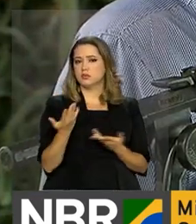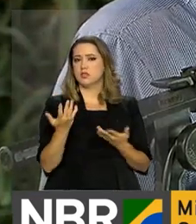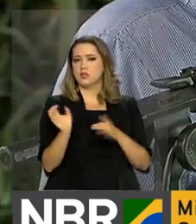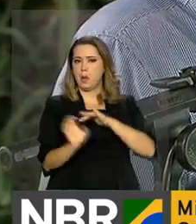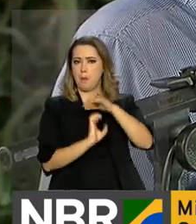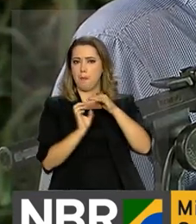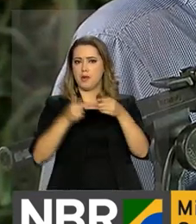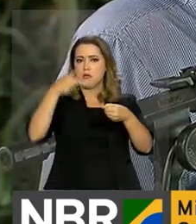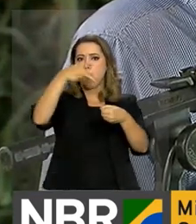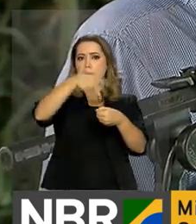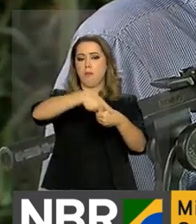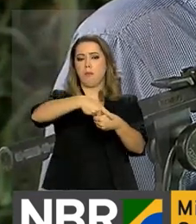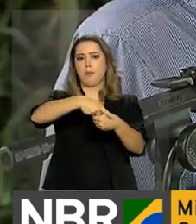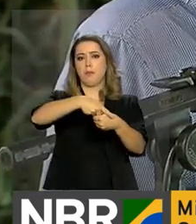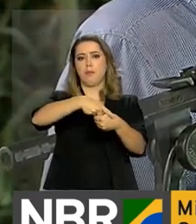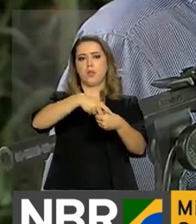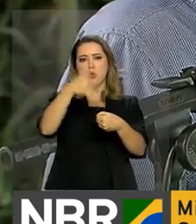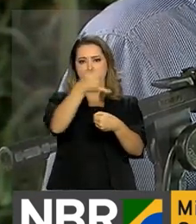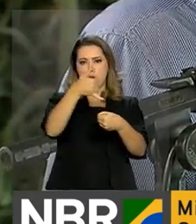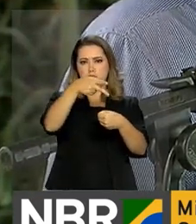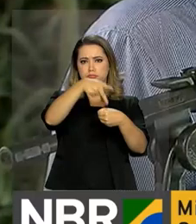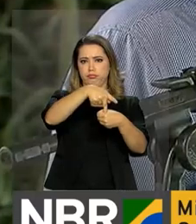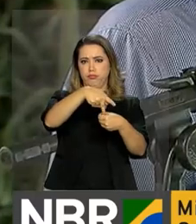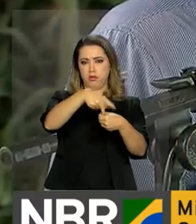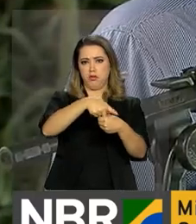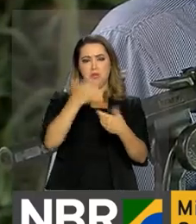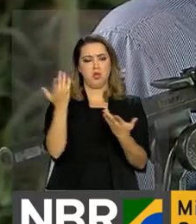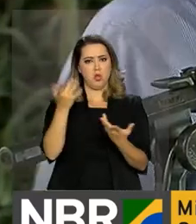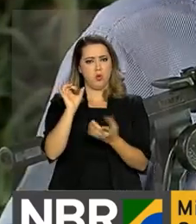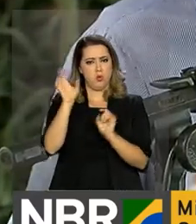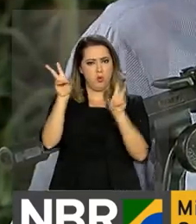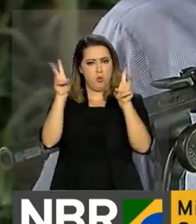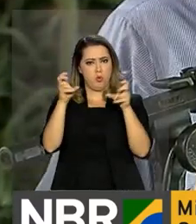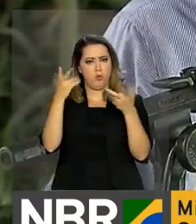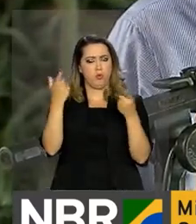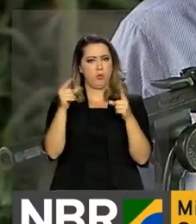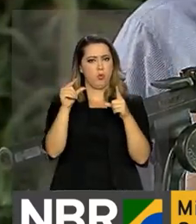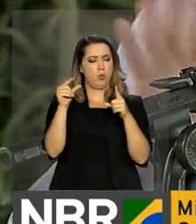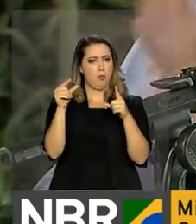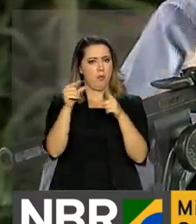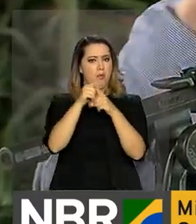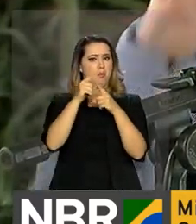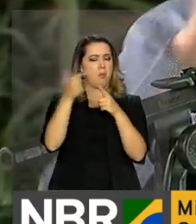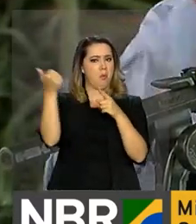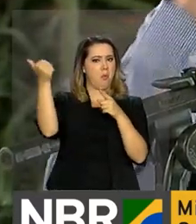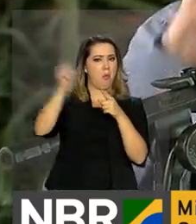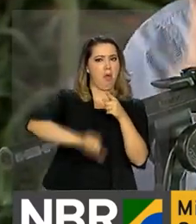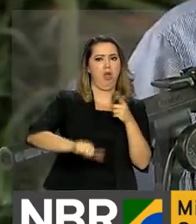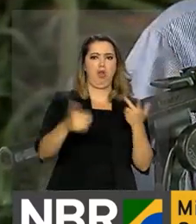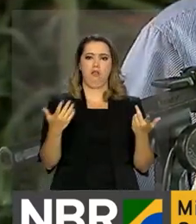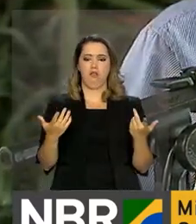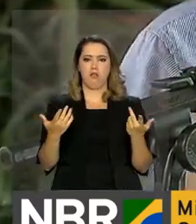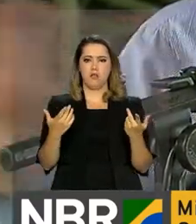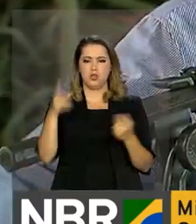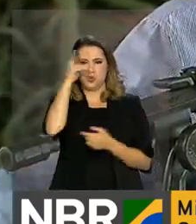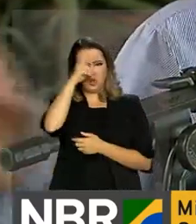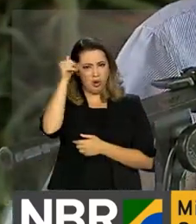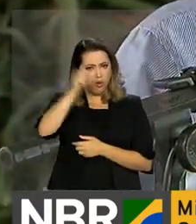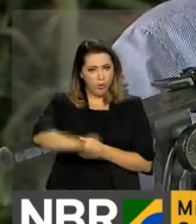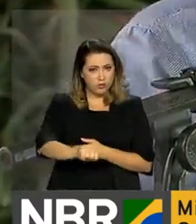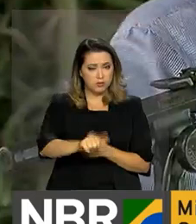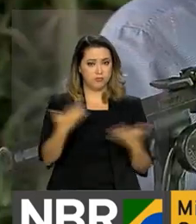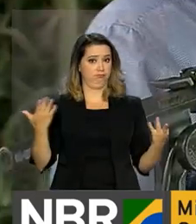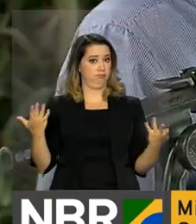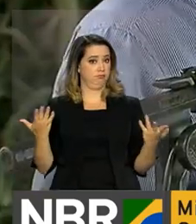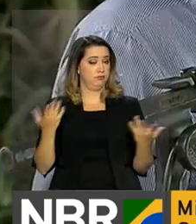2 anos atrás, era quase, se me permite uma expressão livre, quase um palavrão. Virou uma coisa estranha a história da Petrobras. Pô, muito